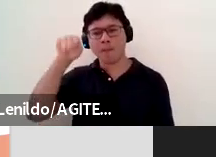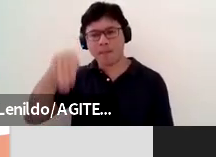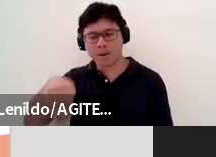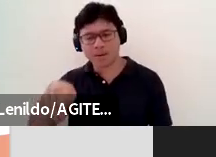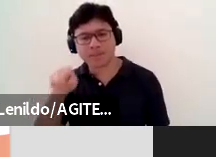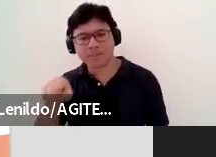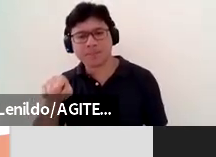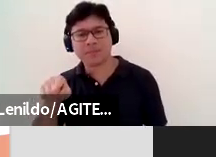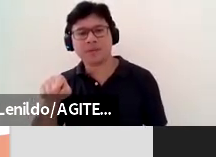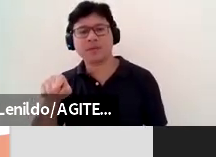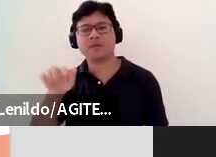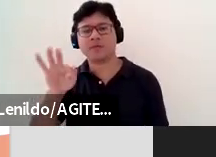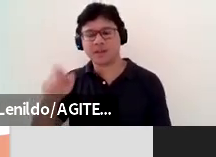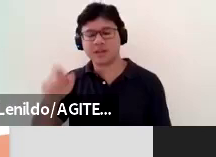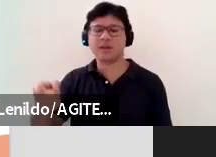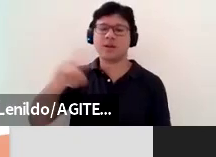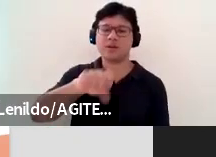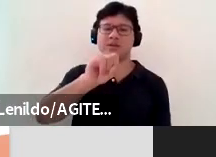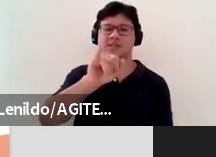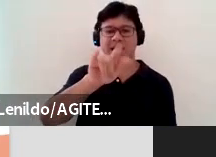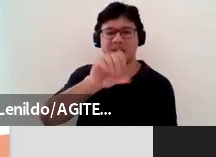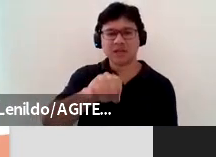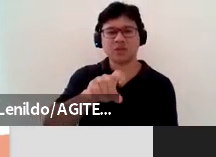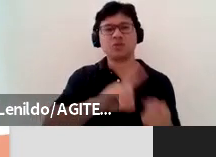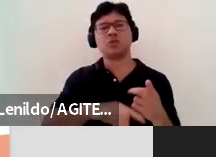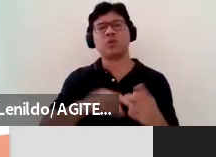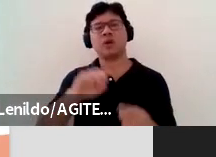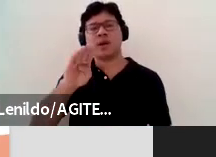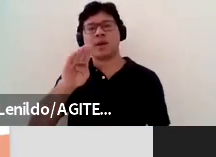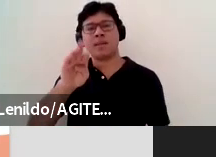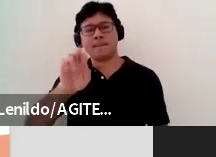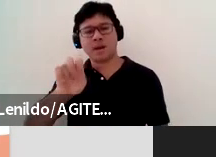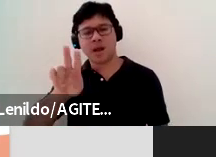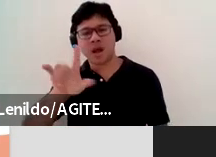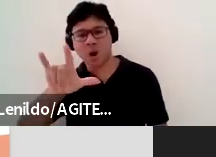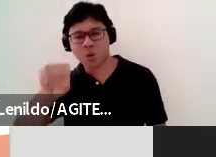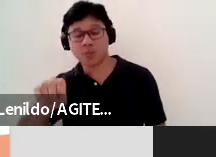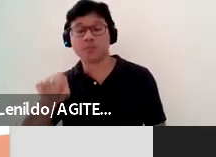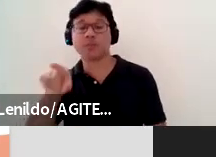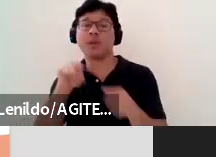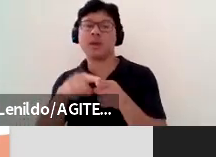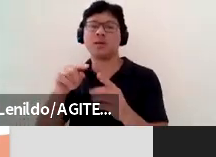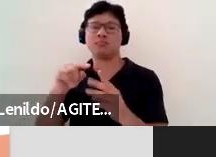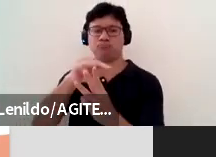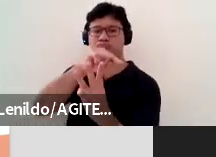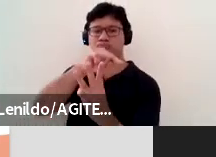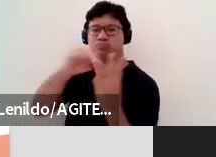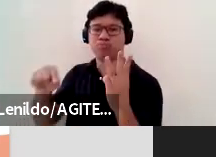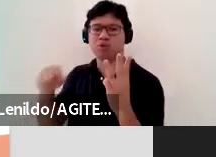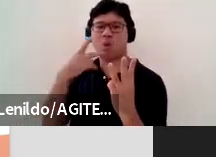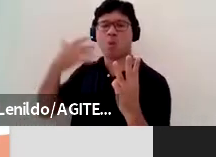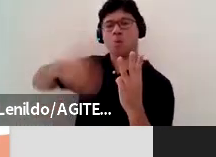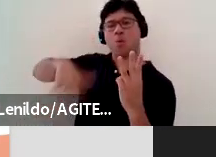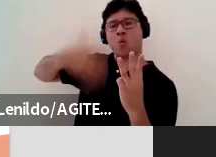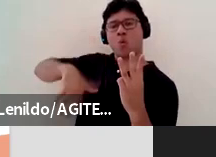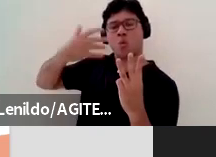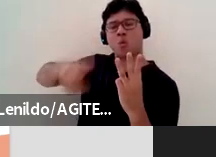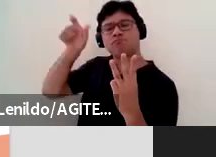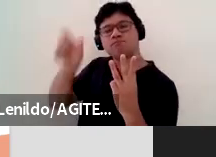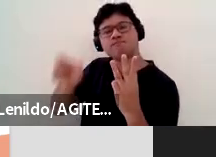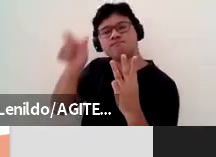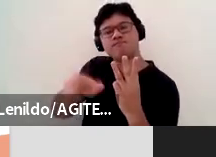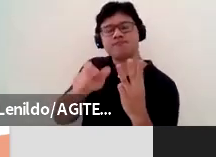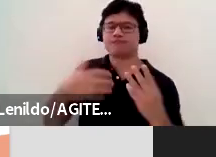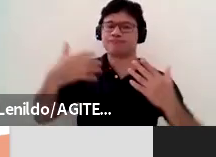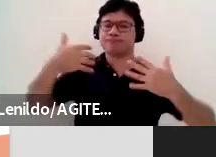o Rubens Figueiredo, o Sérgio Flaxman e o Braulio Tavares, né? Que são grandes, que são gigantes, né? Não tem outro